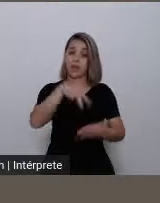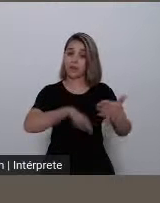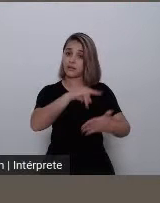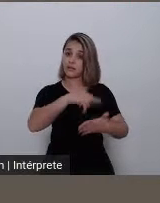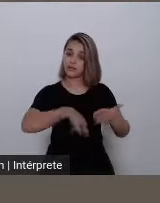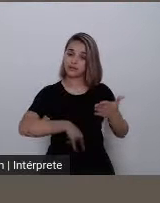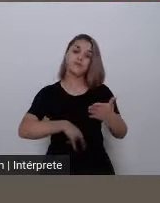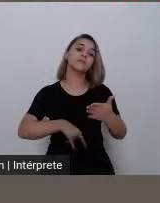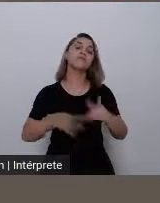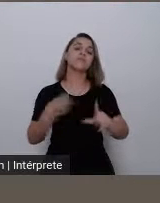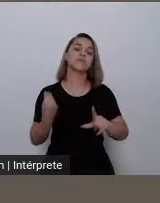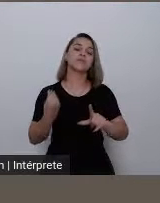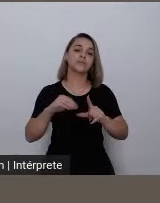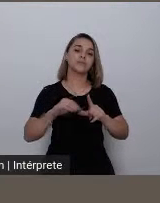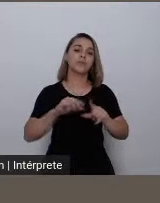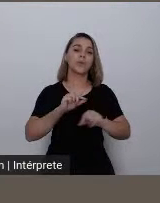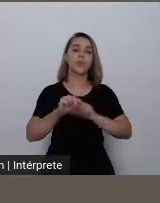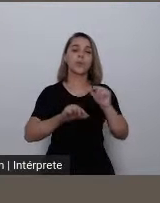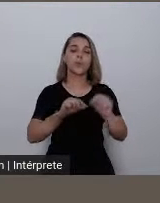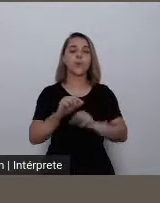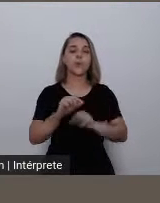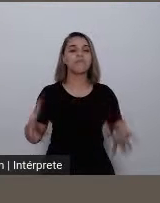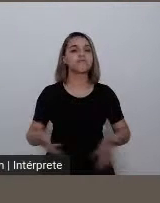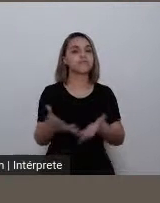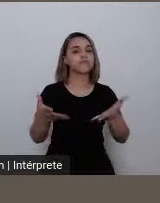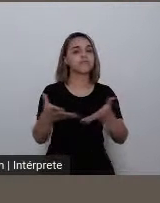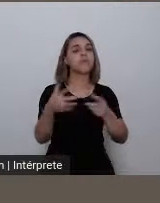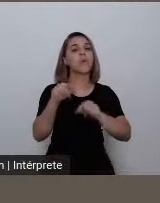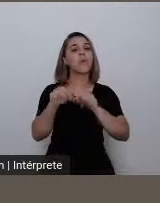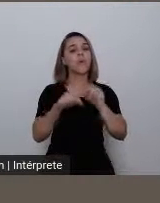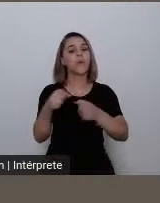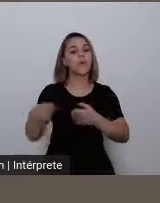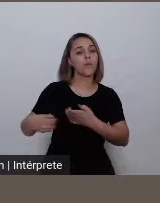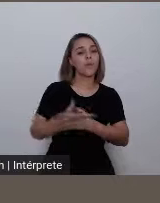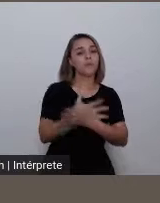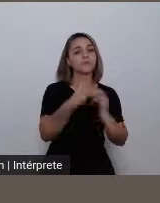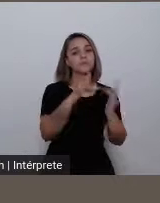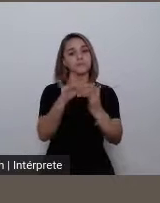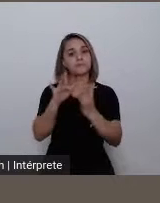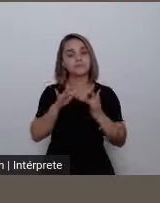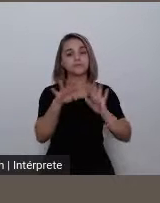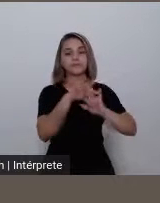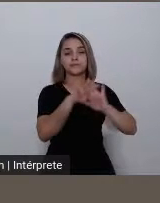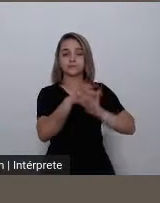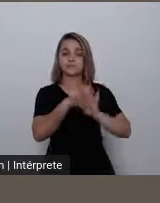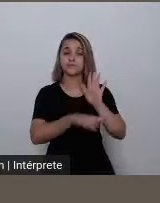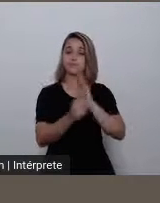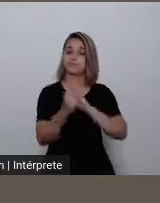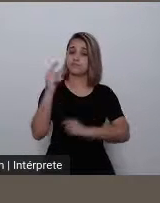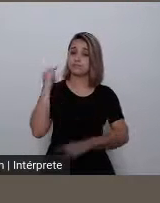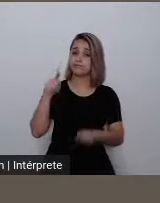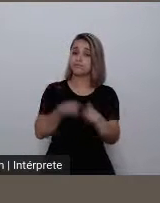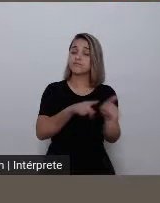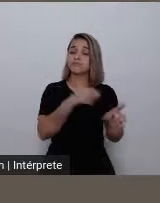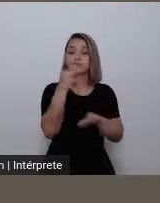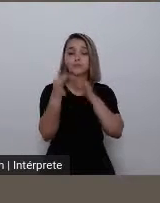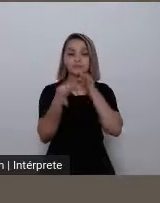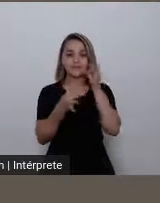sua integridade, busca-se estimular novas aproximações por meio do contato com textos de época e de comentários de apoio ao